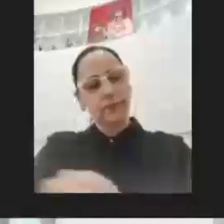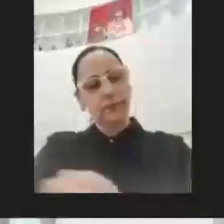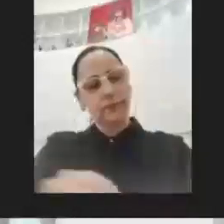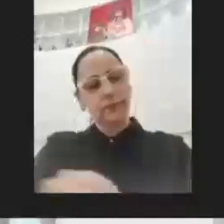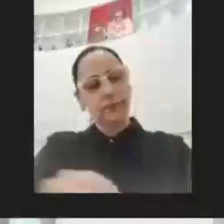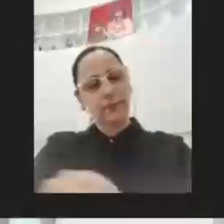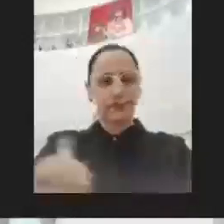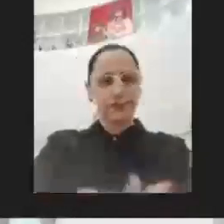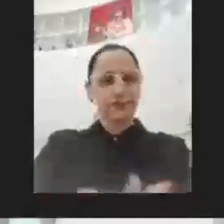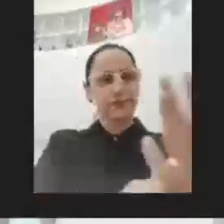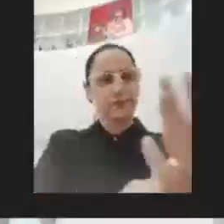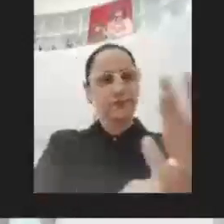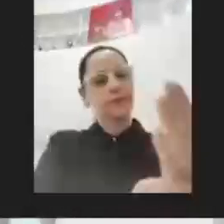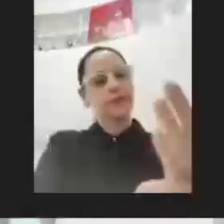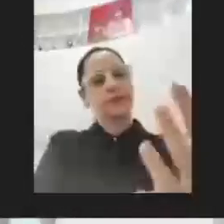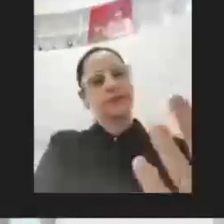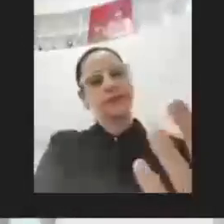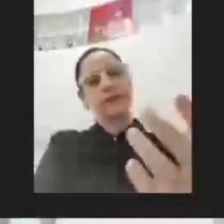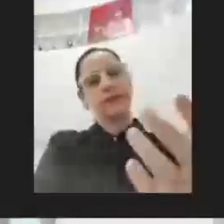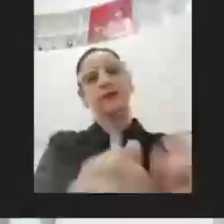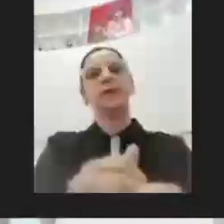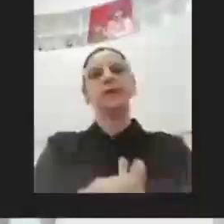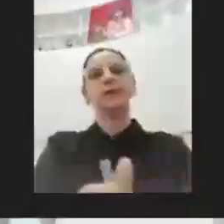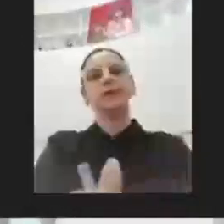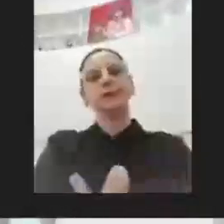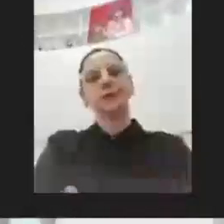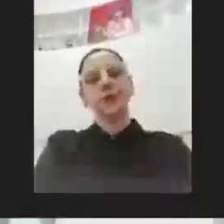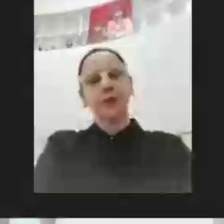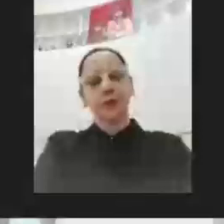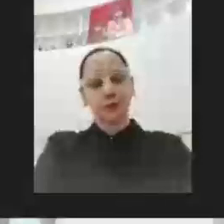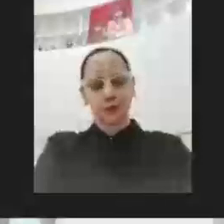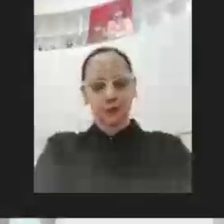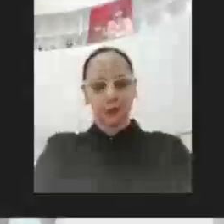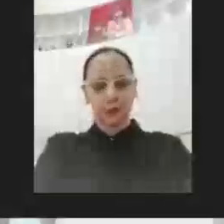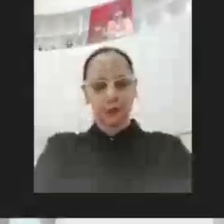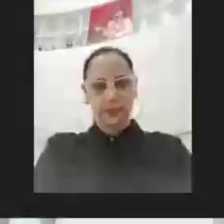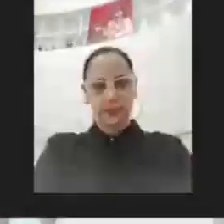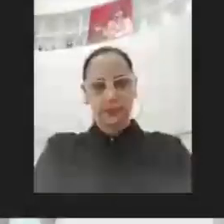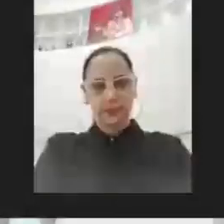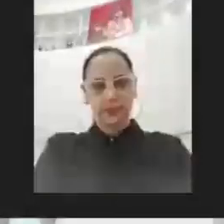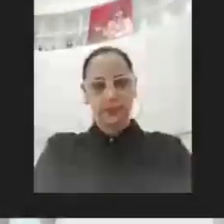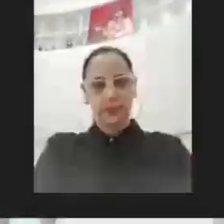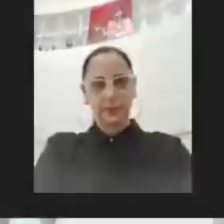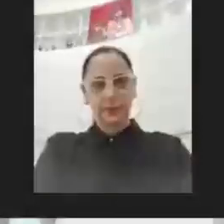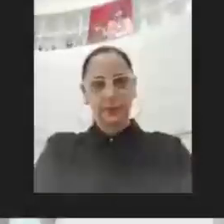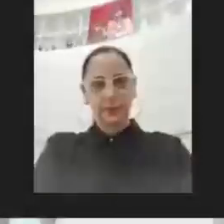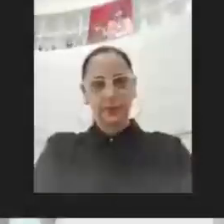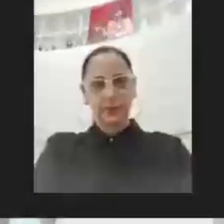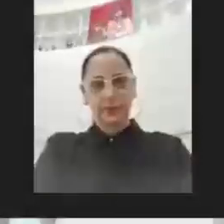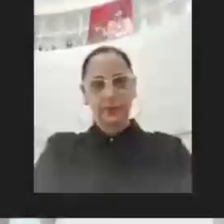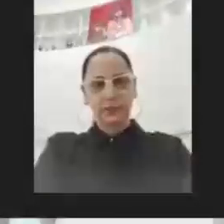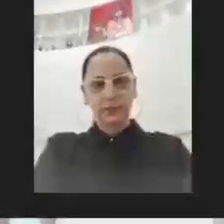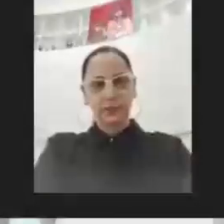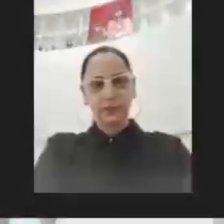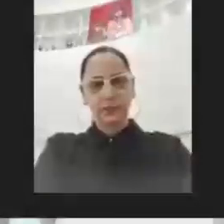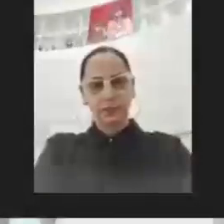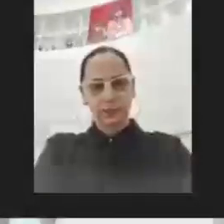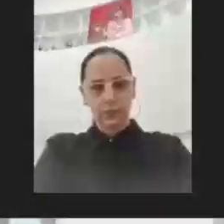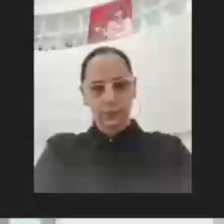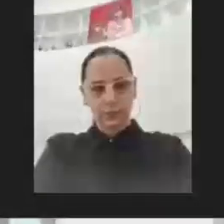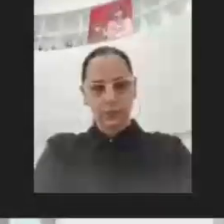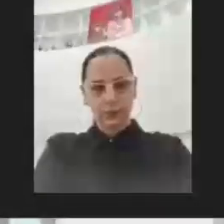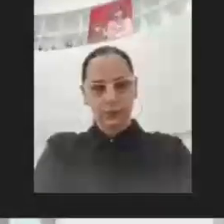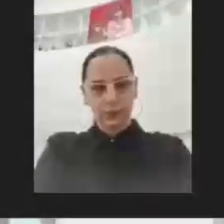teve um pequeno atraso ali no início, também não me importei da gente avançar um pouquinho. Mas eu vou para o encerramento. Quero